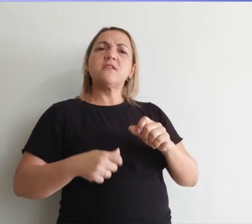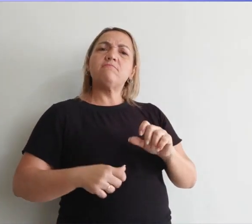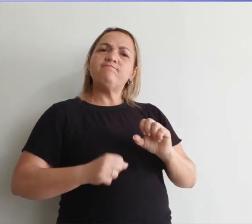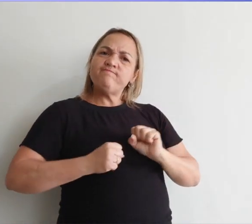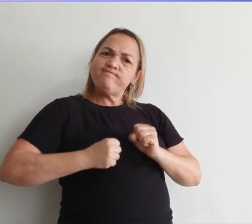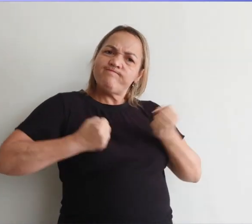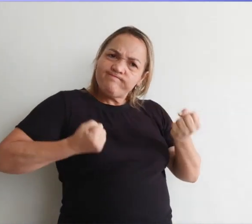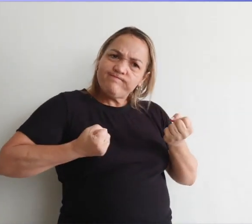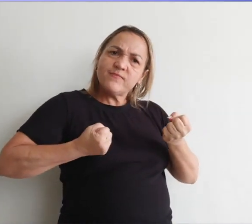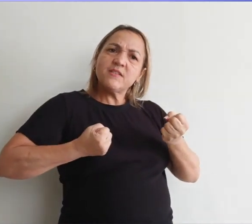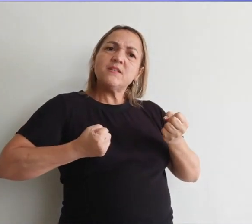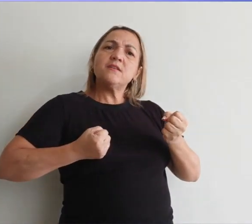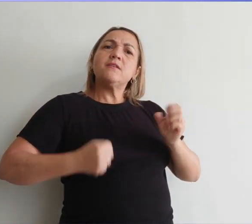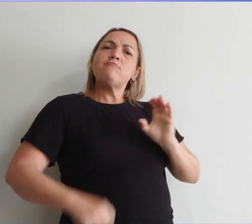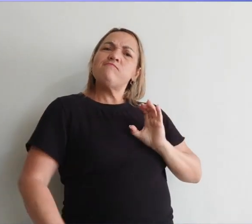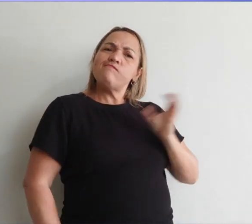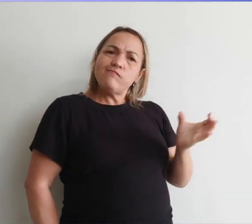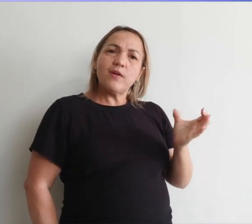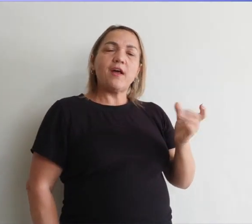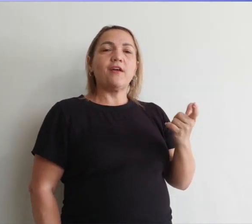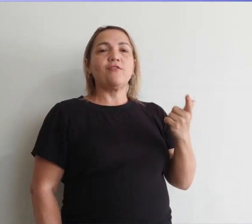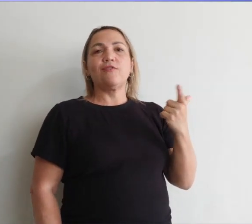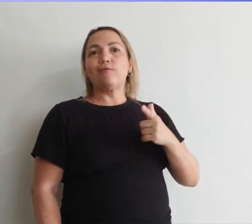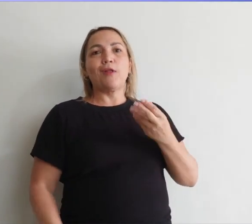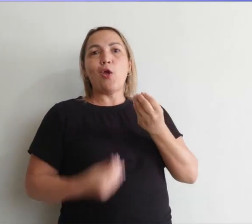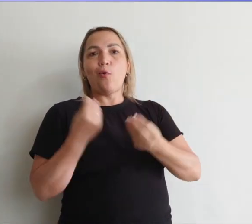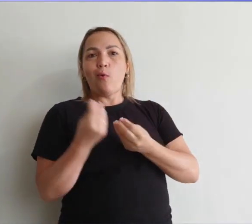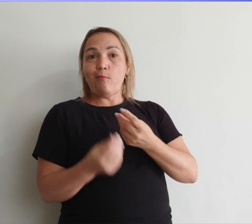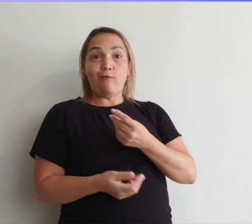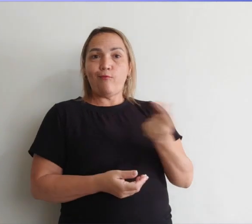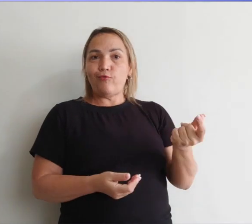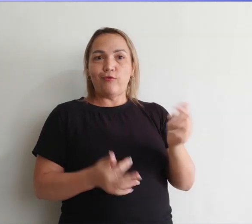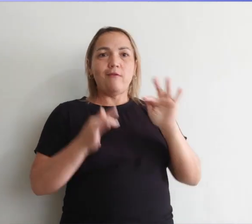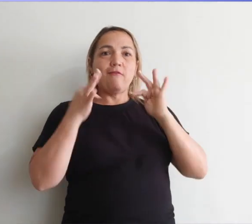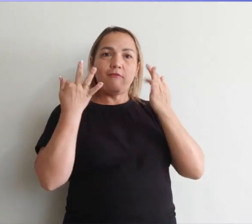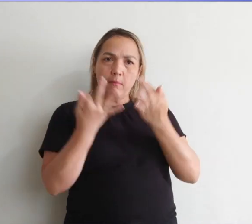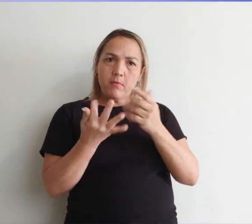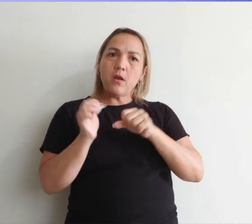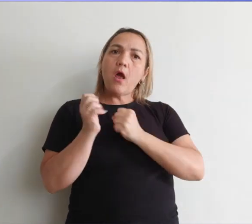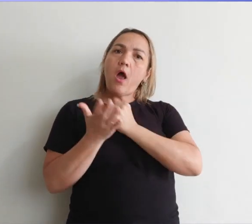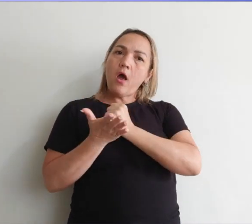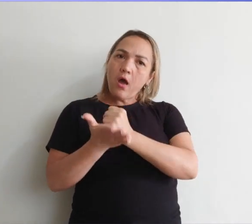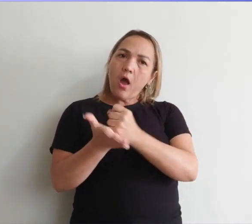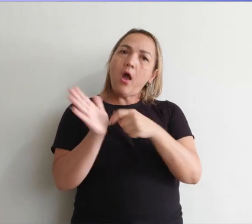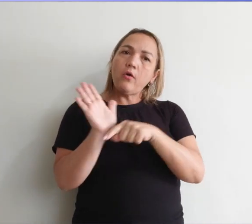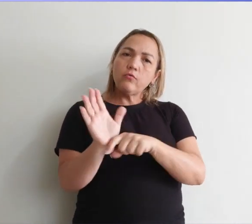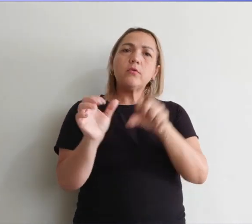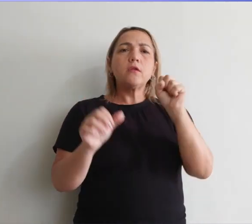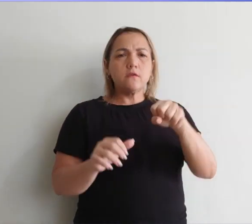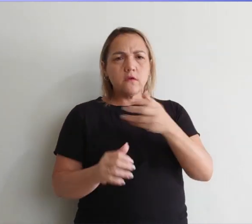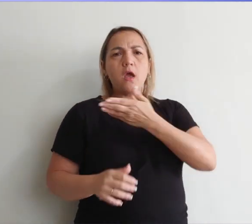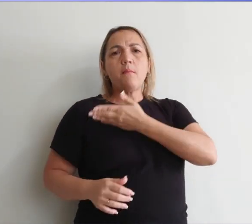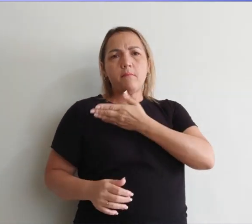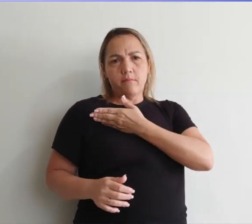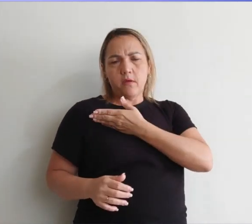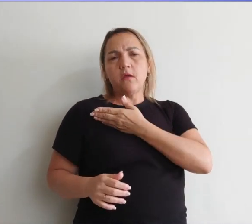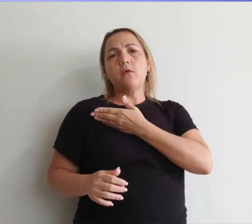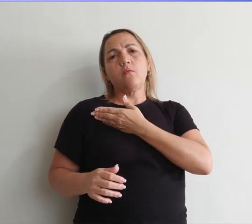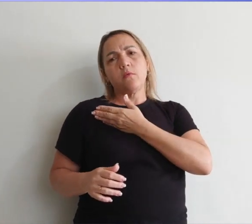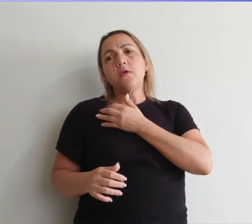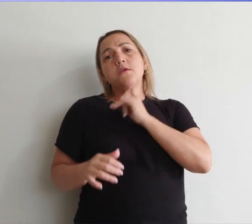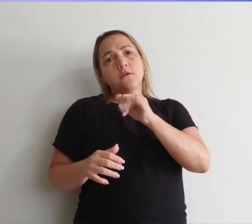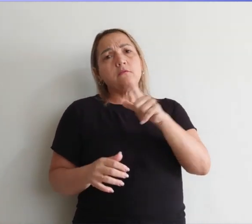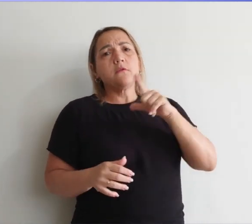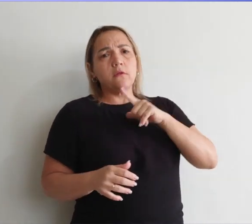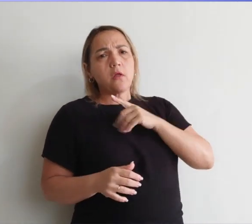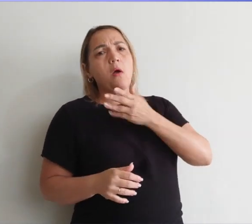enfrentar. Não tem outra saída. Família ajuda muito. Amigos, se você tiver uma